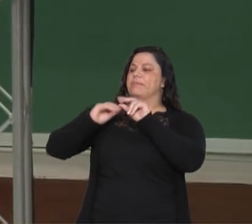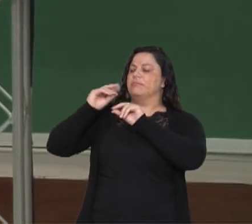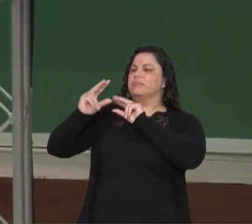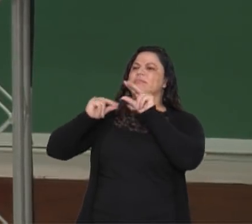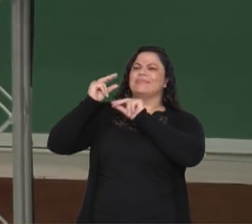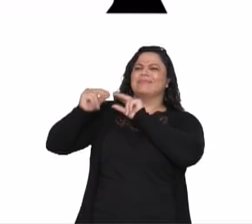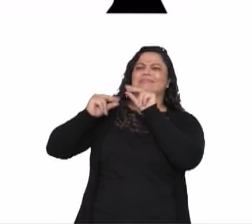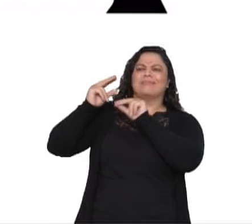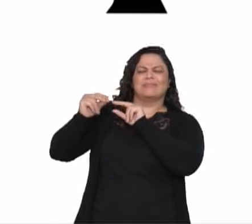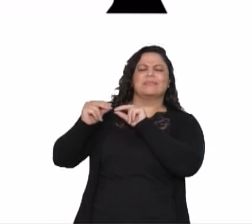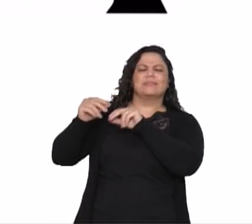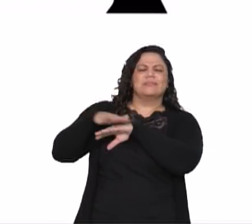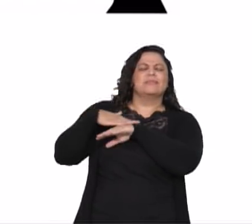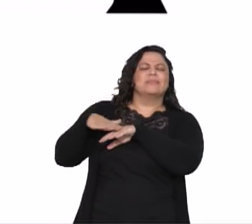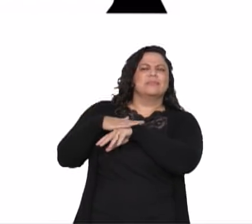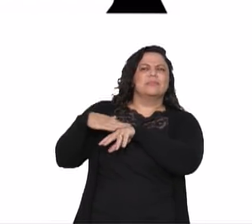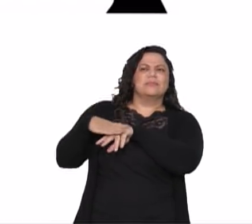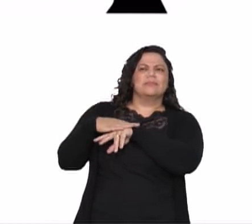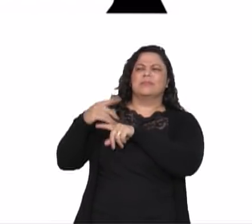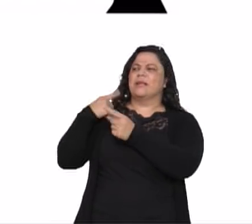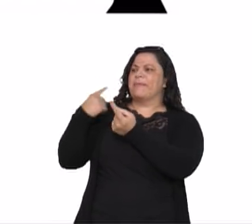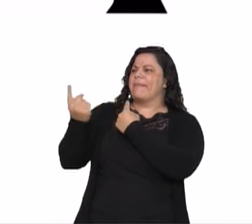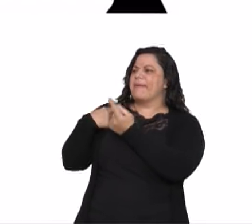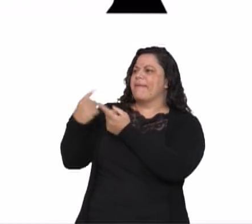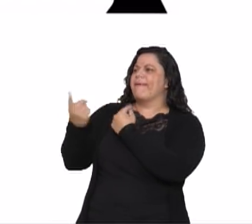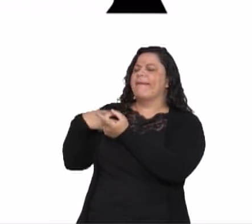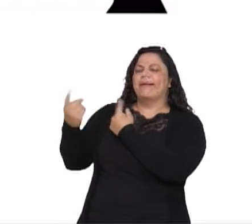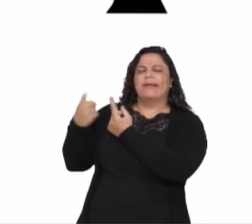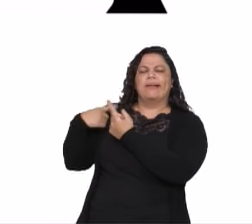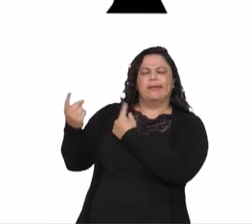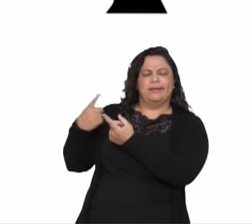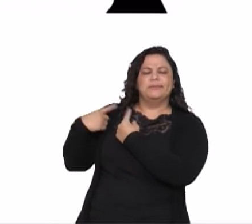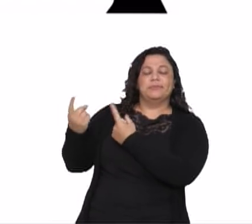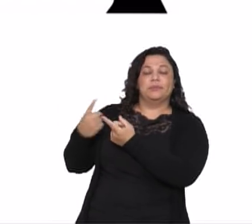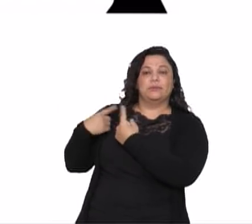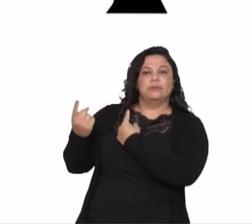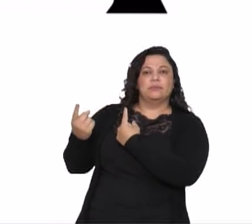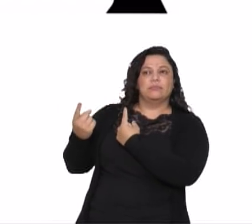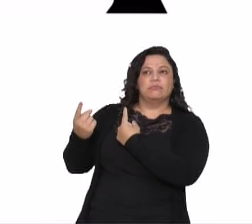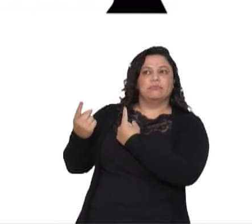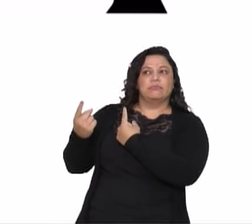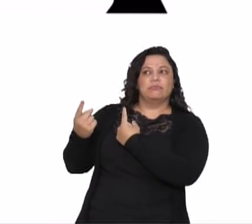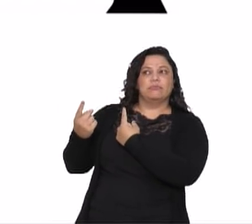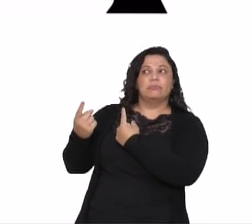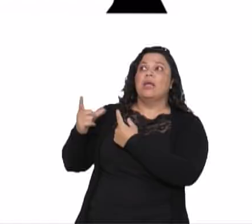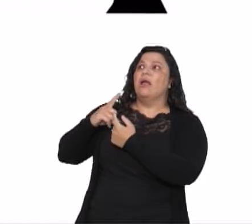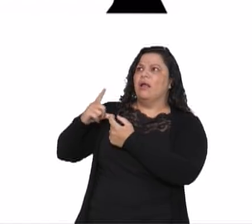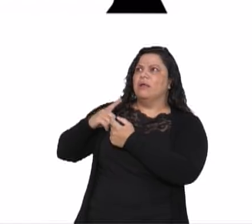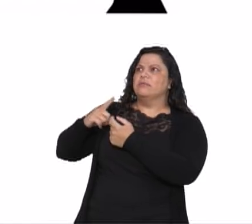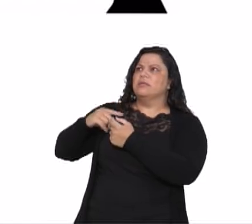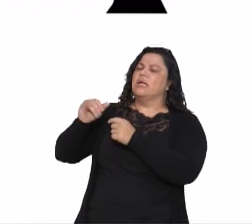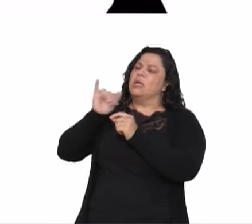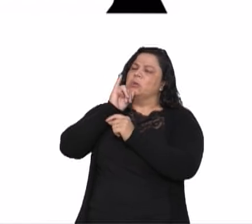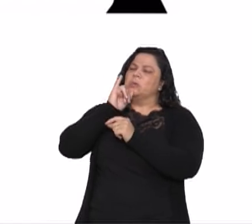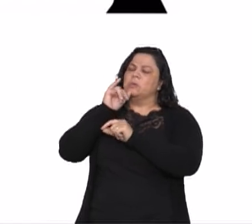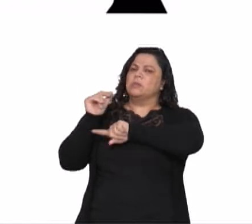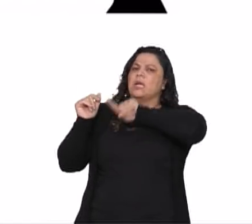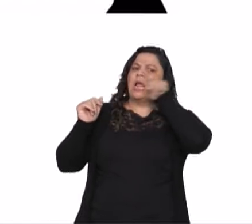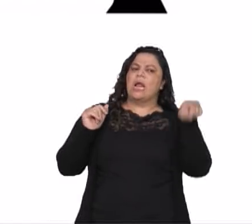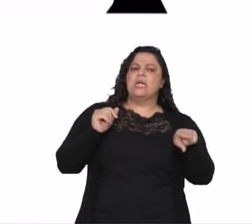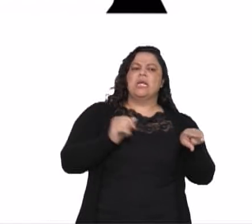pessoas, conversando ali, trocando uma ideia e tá tendo uma apresentação musical